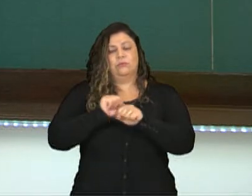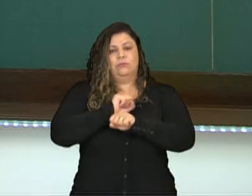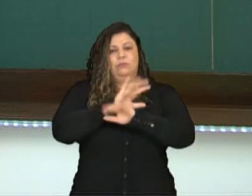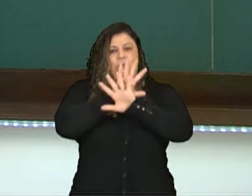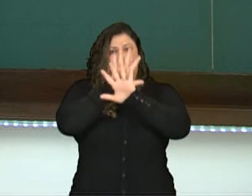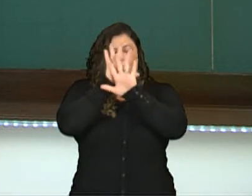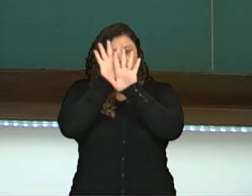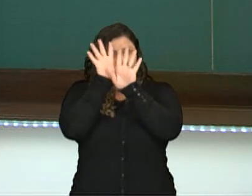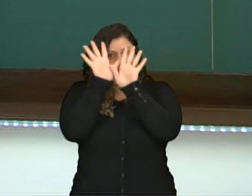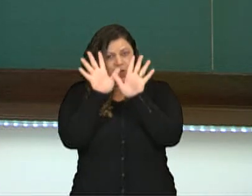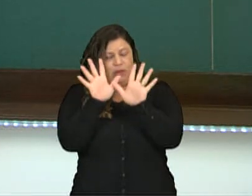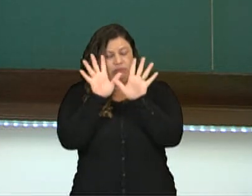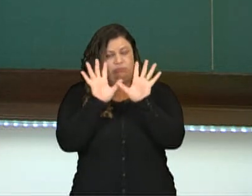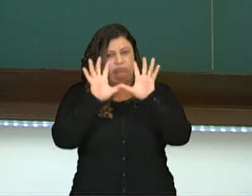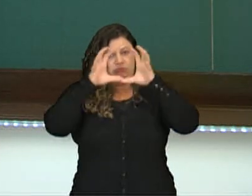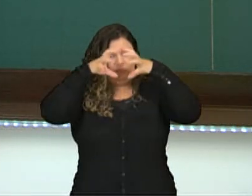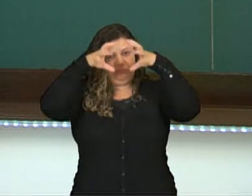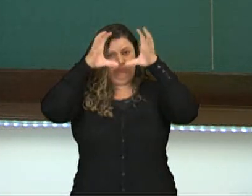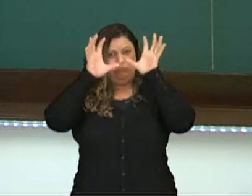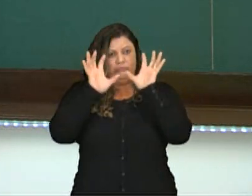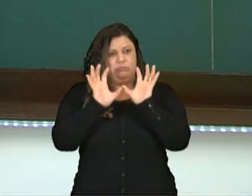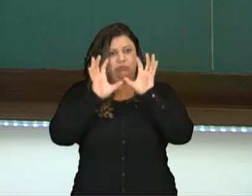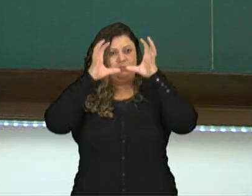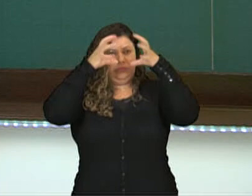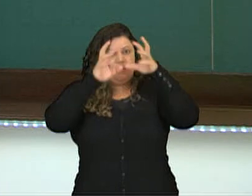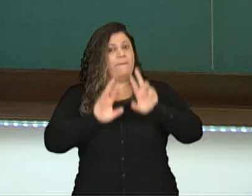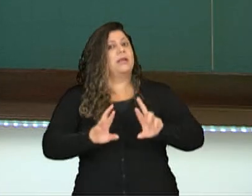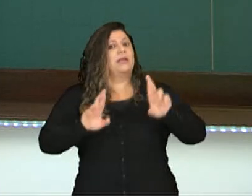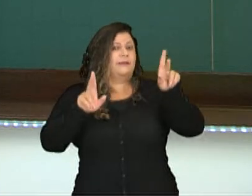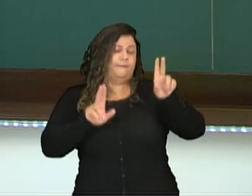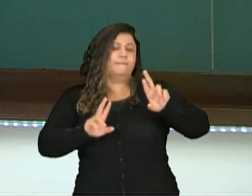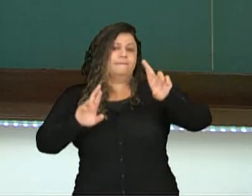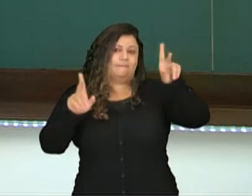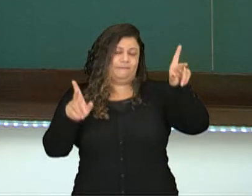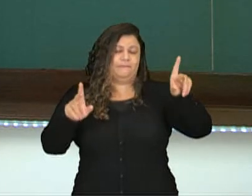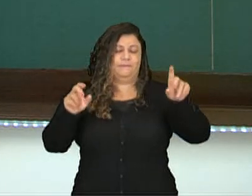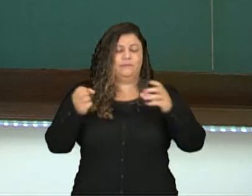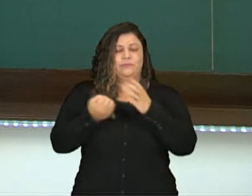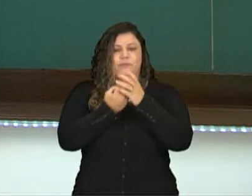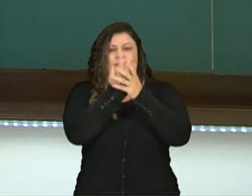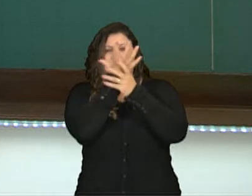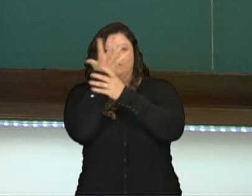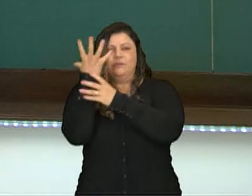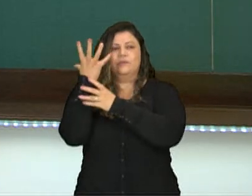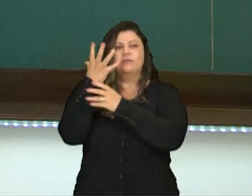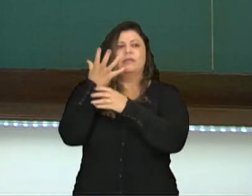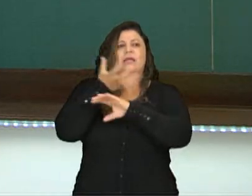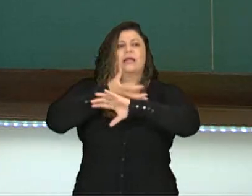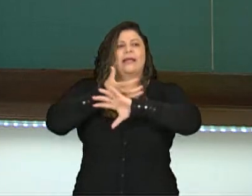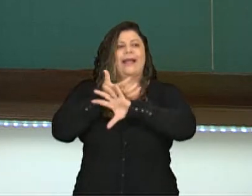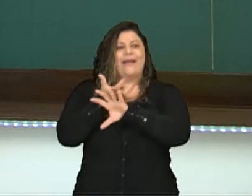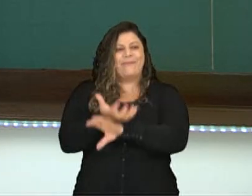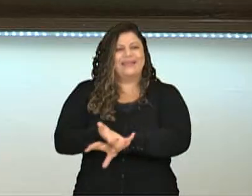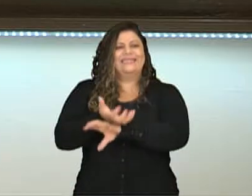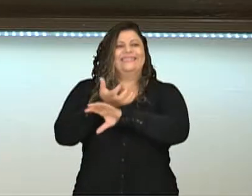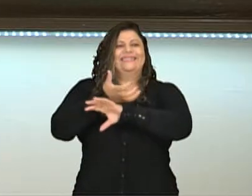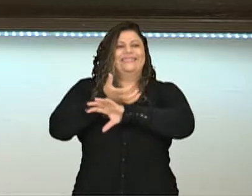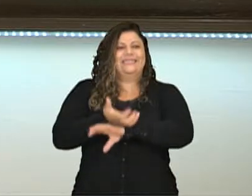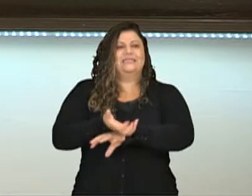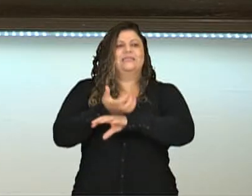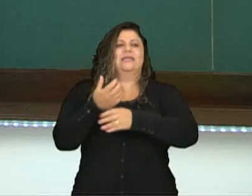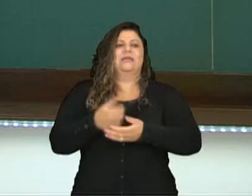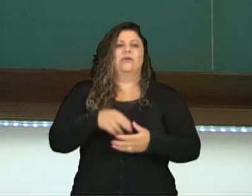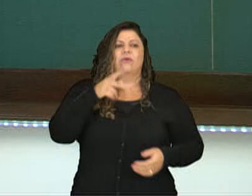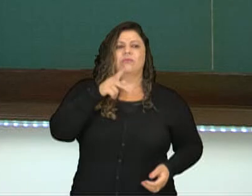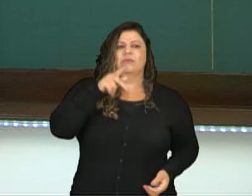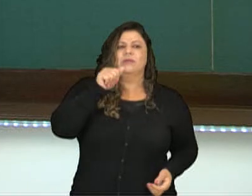espécie de uma cúpula mais bonita, assim, sabe? Bem diferente, mais florida. Essa está mais seca, né? Mas é o papiro, é o mesmo, é que